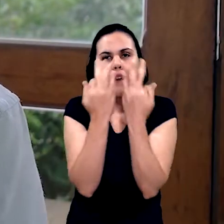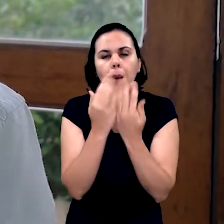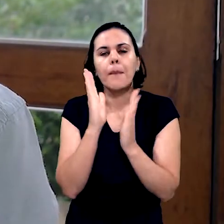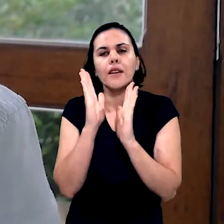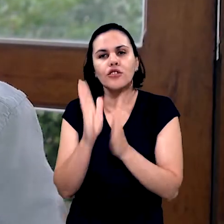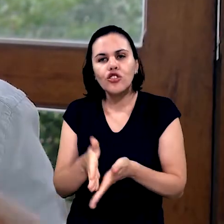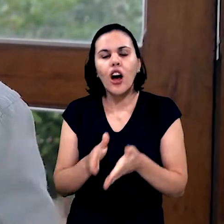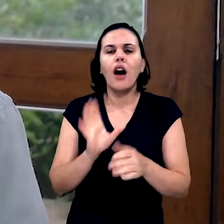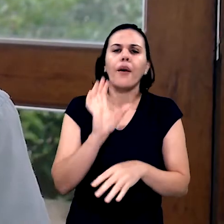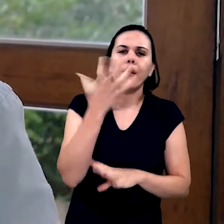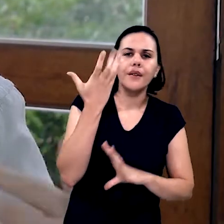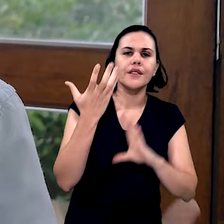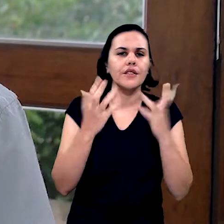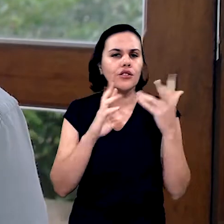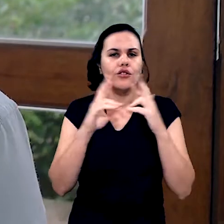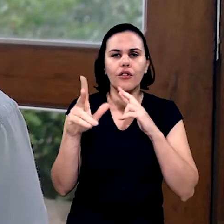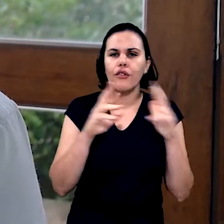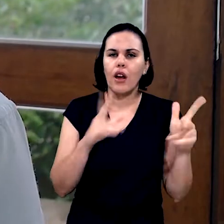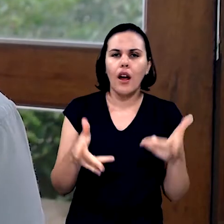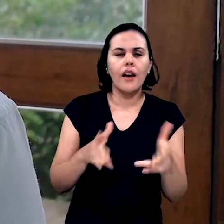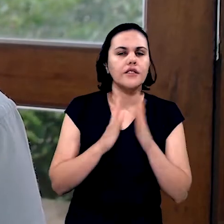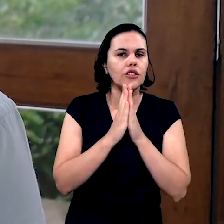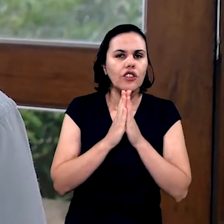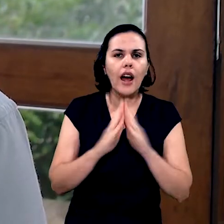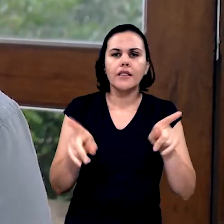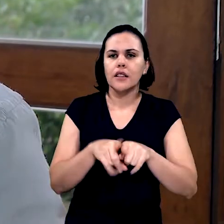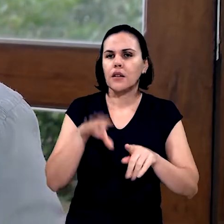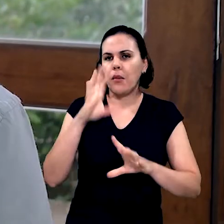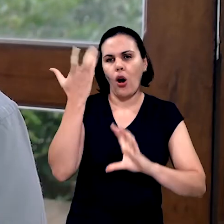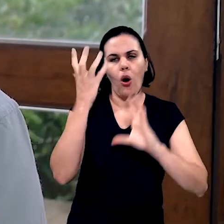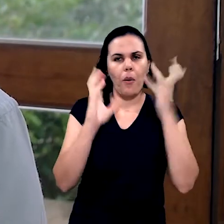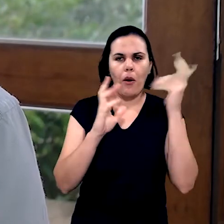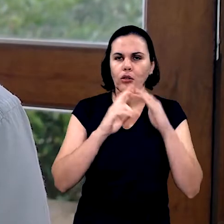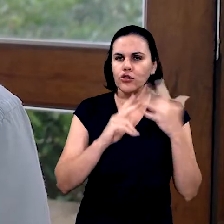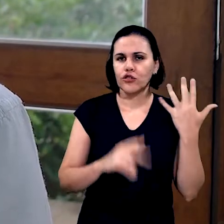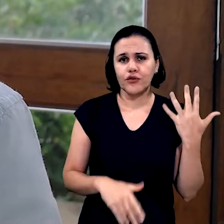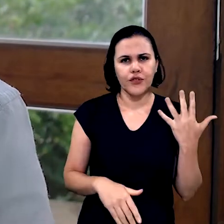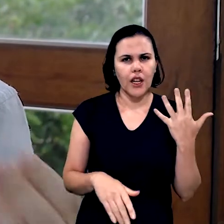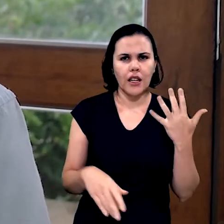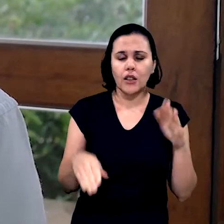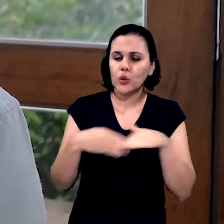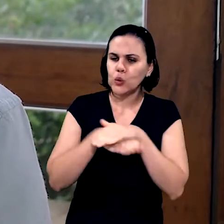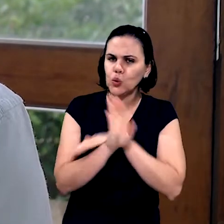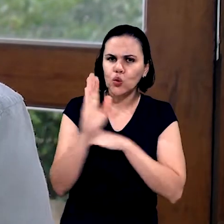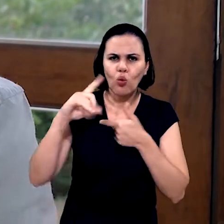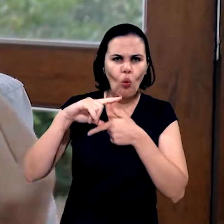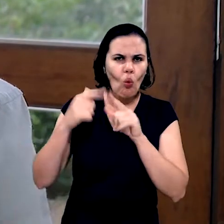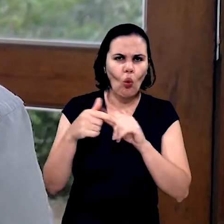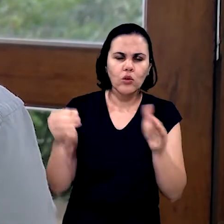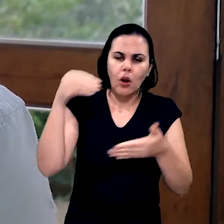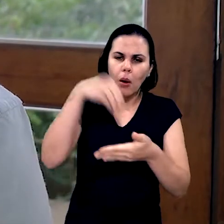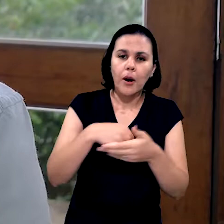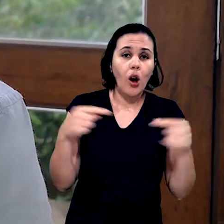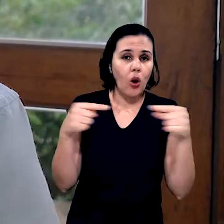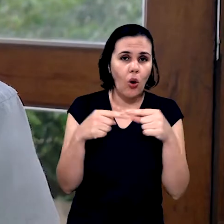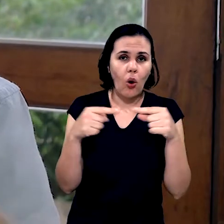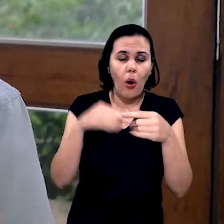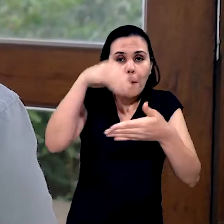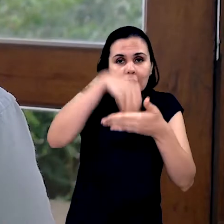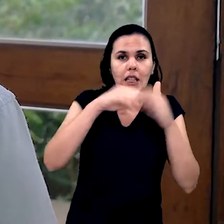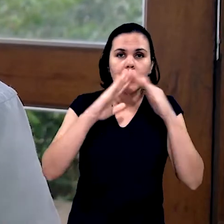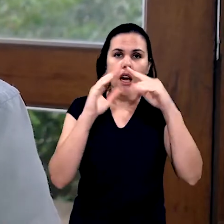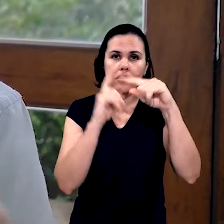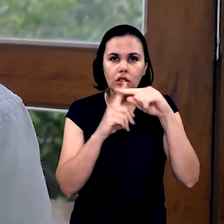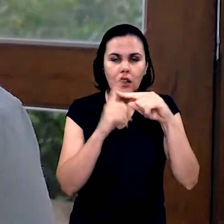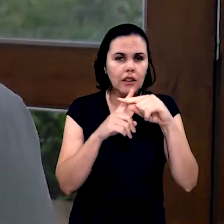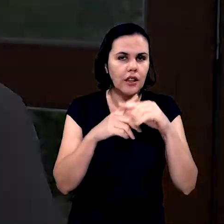já vão ter acontecido uma série de missas e celebrações, né, e liturgias ali no âmbito mais religioso,